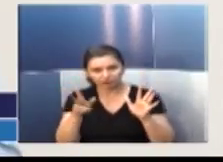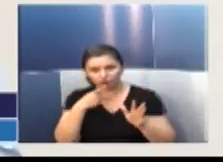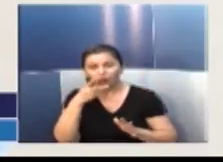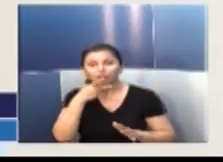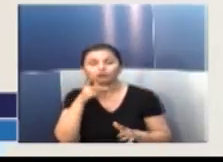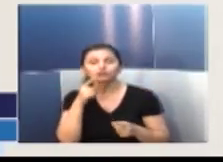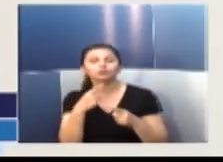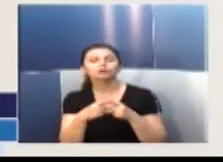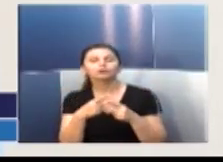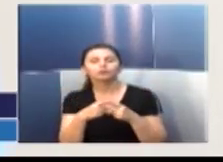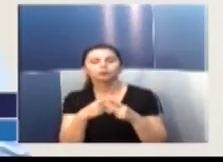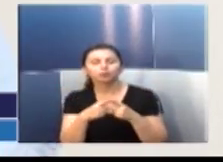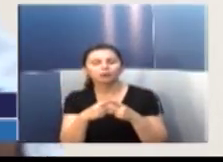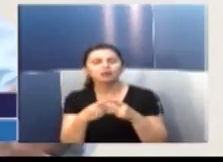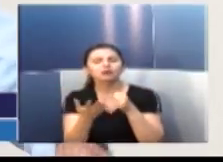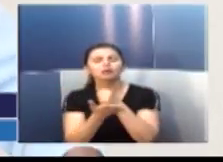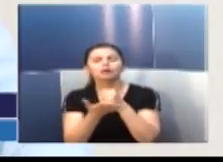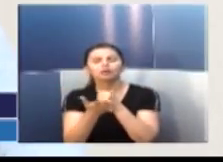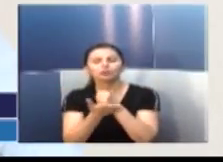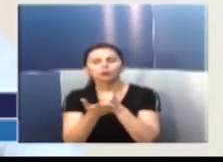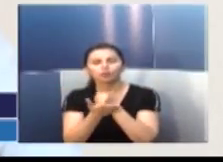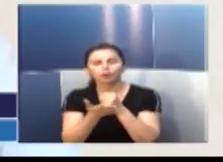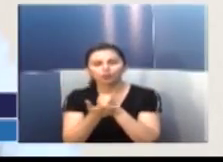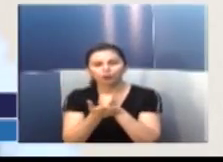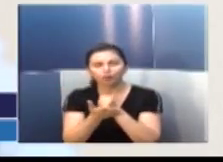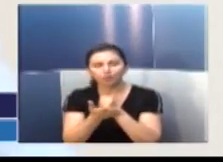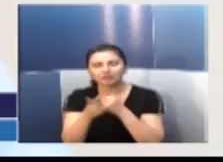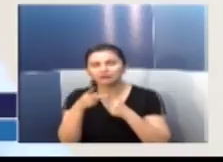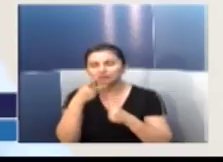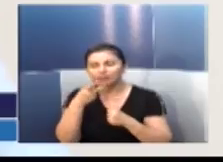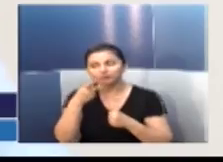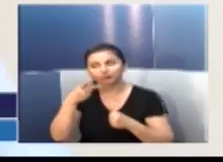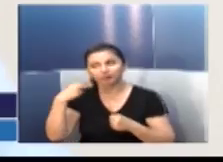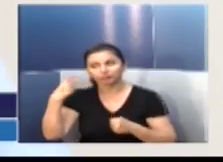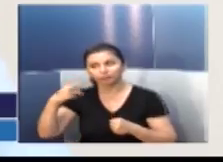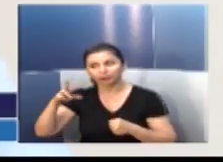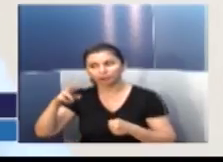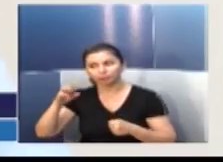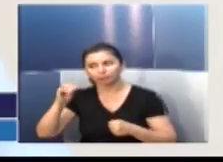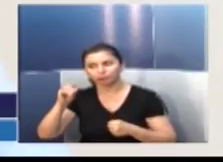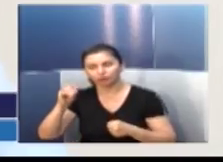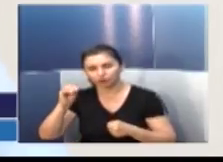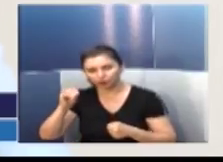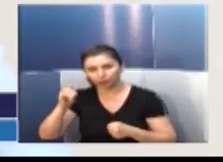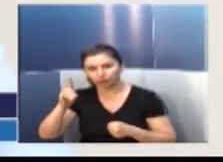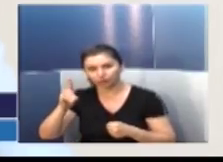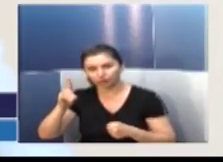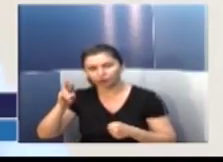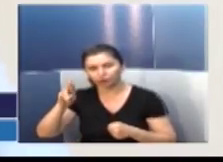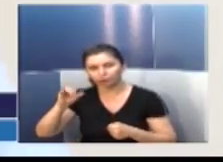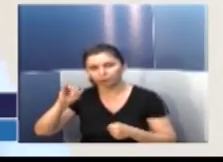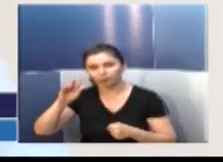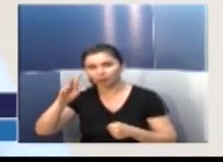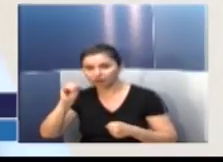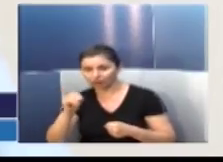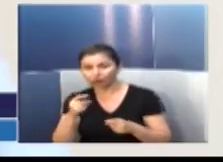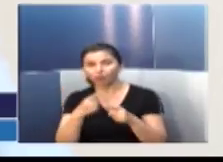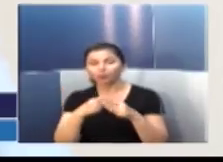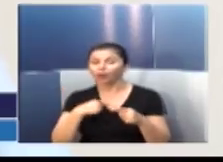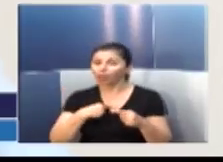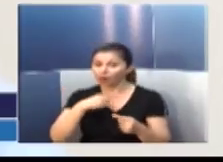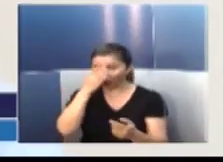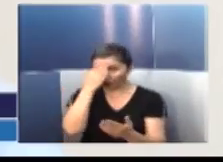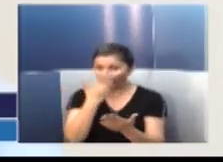isso, muito ainda pautado na fala do nosso colega vereador Rodrigo Braga, porque eu ainda acredito que